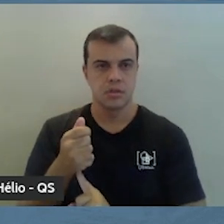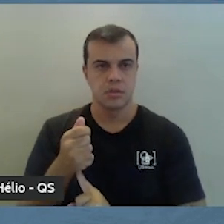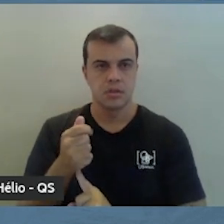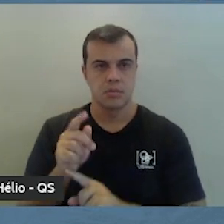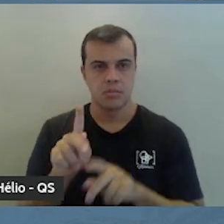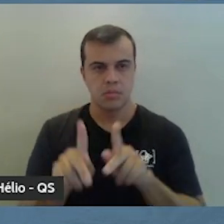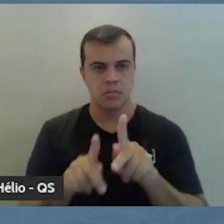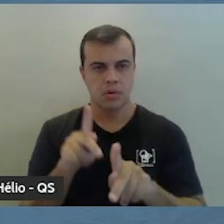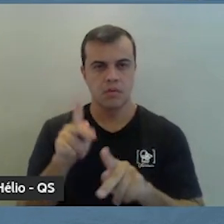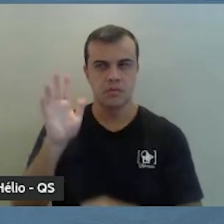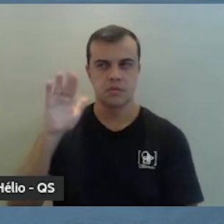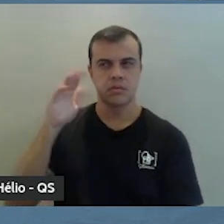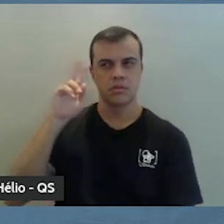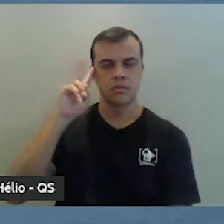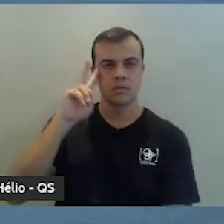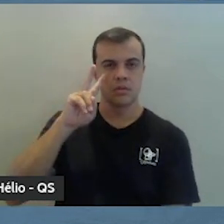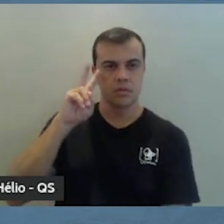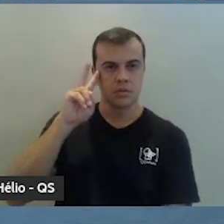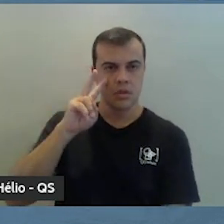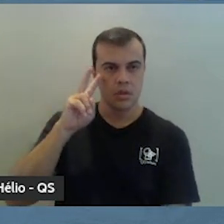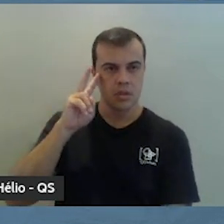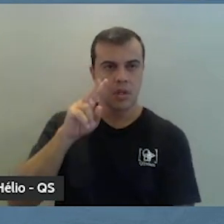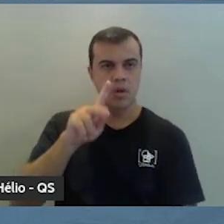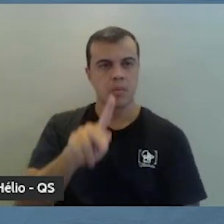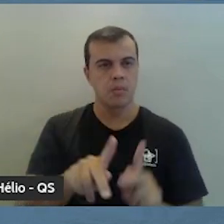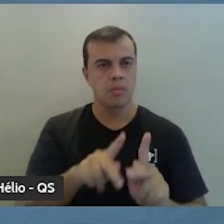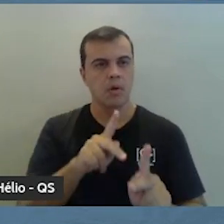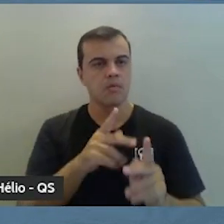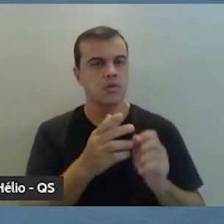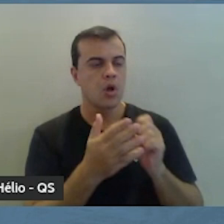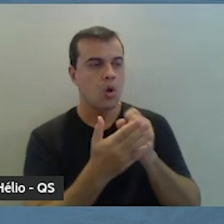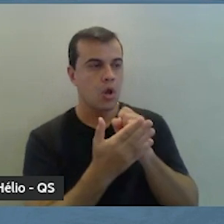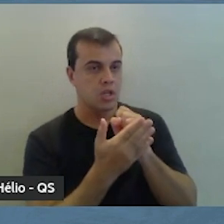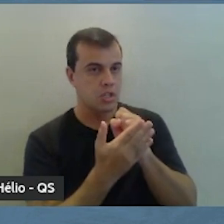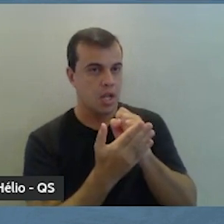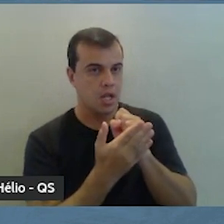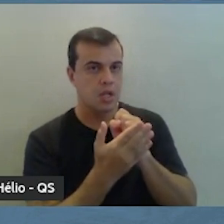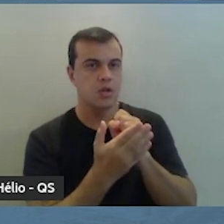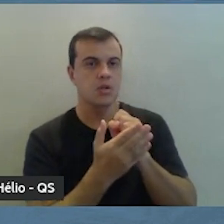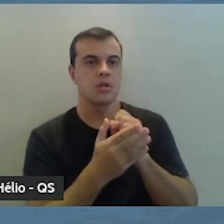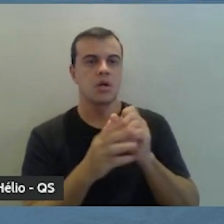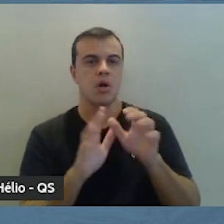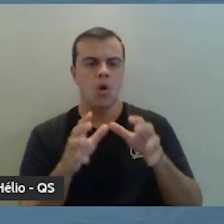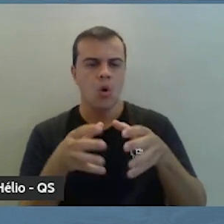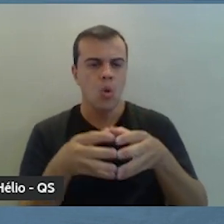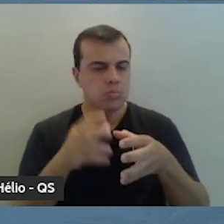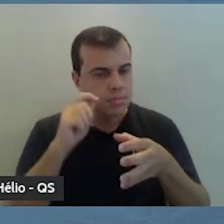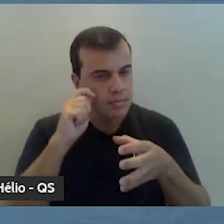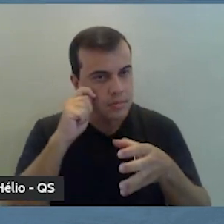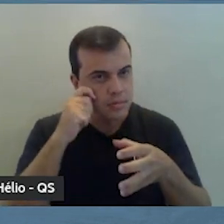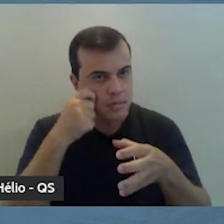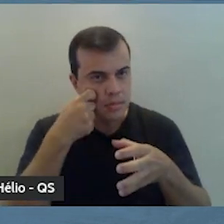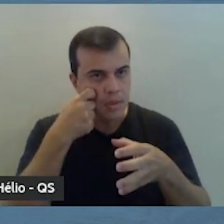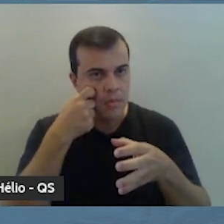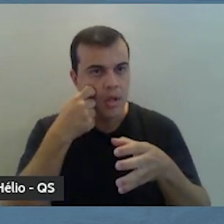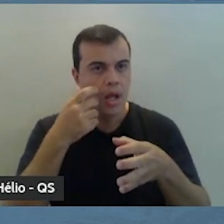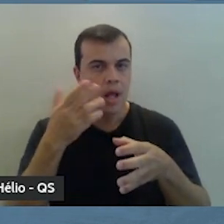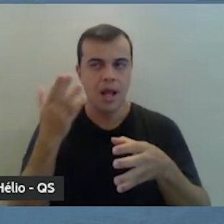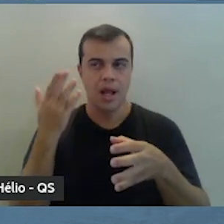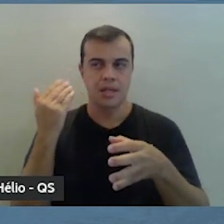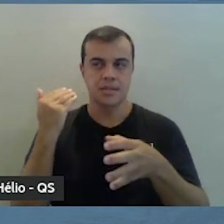povos tradicionais, de povos originários, de quilombolas, ou seja, esses artistas que antes